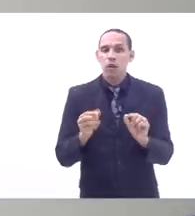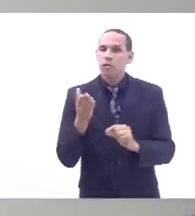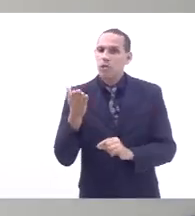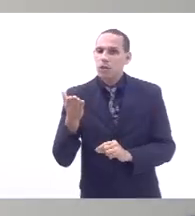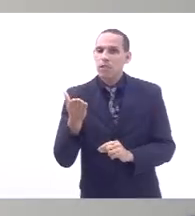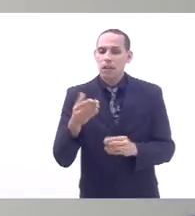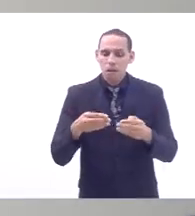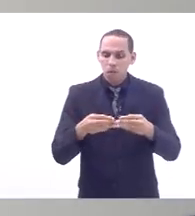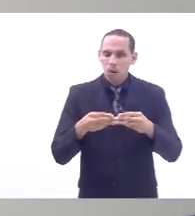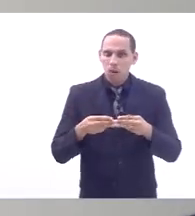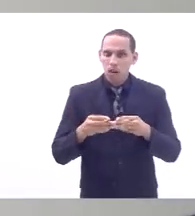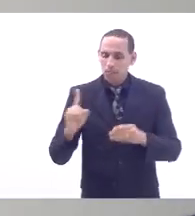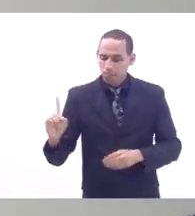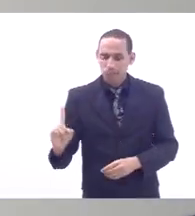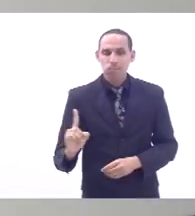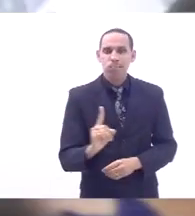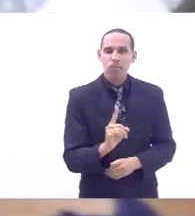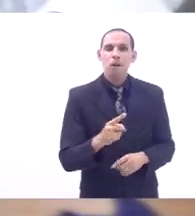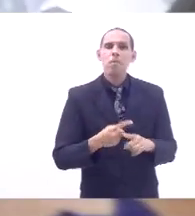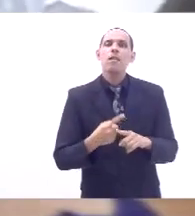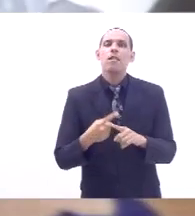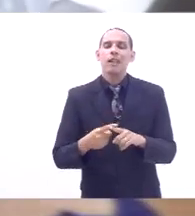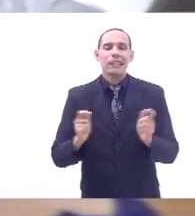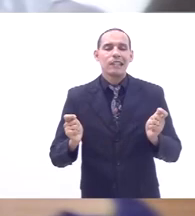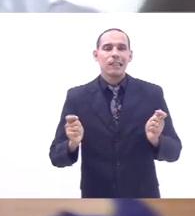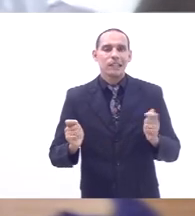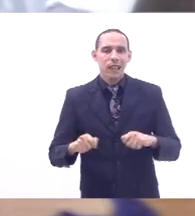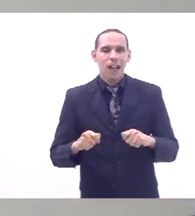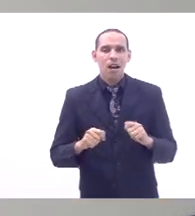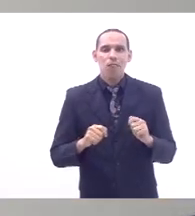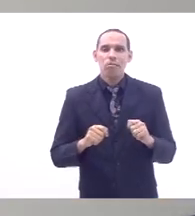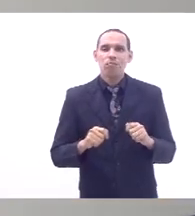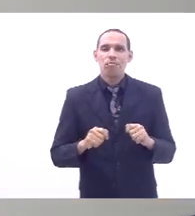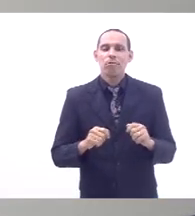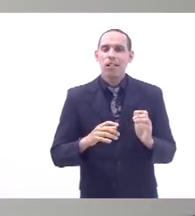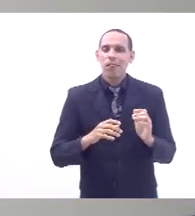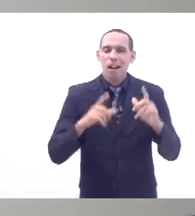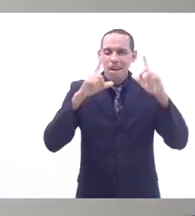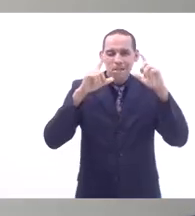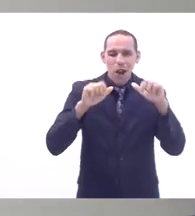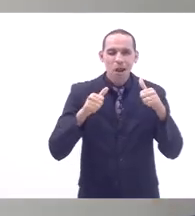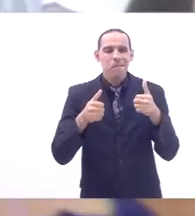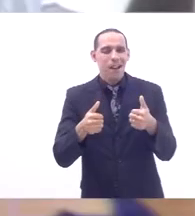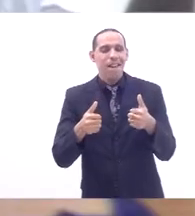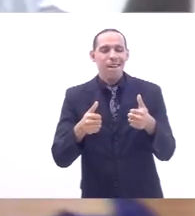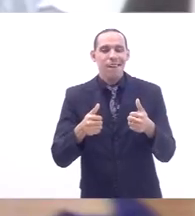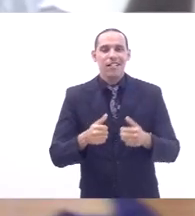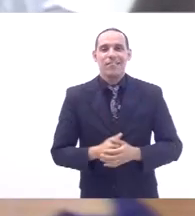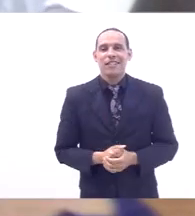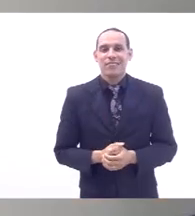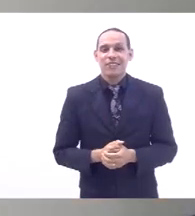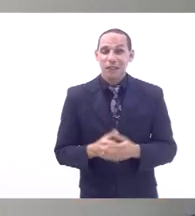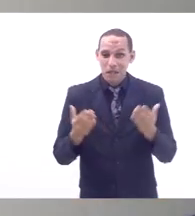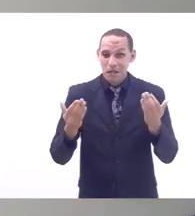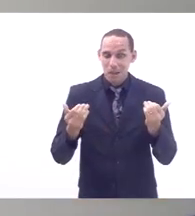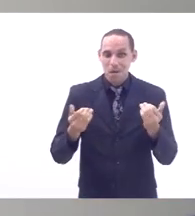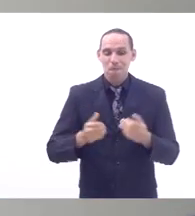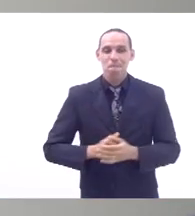as moções aqui na frente, porque aí tem como registrar, né, com uma boa fotografia. Não, né? Vamos lá,